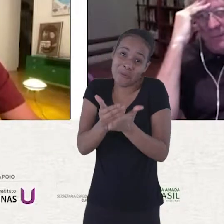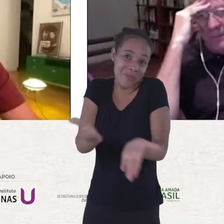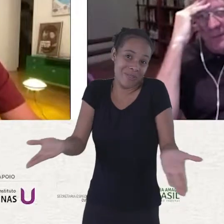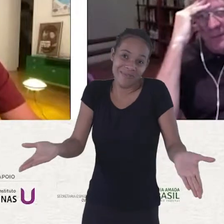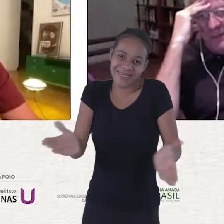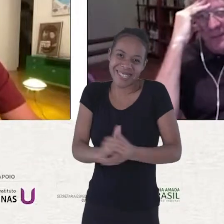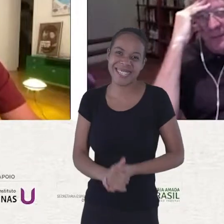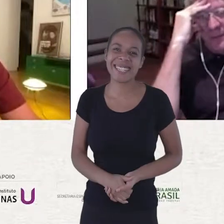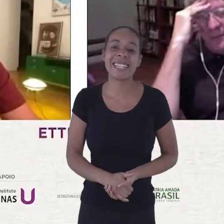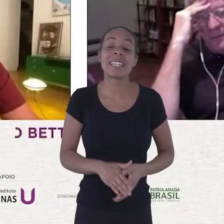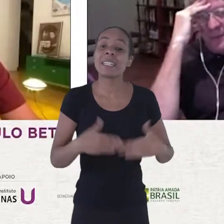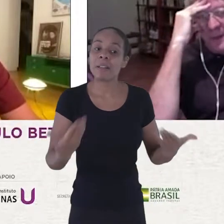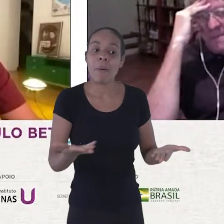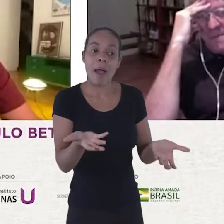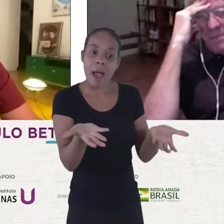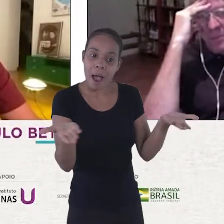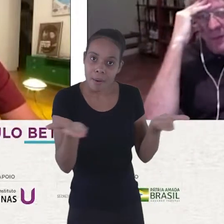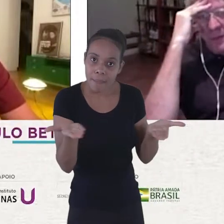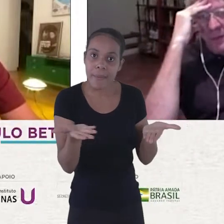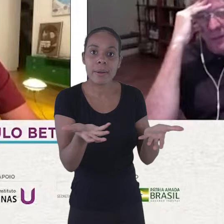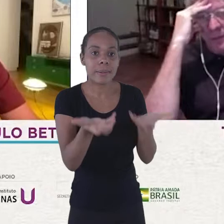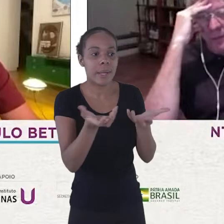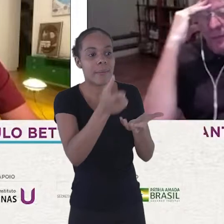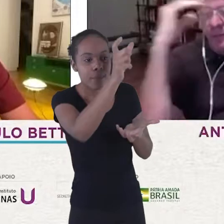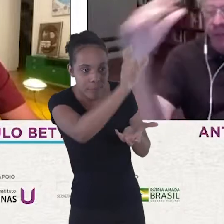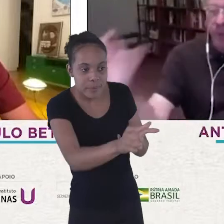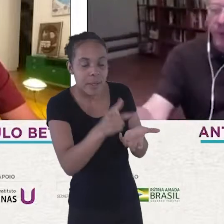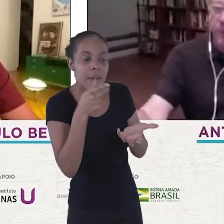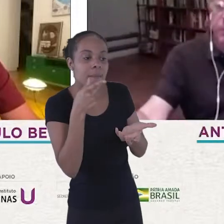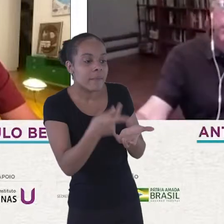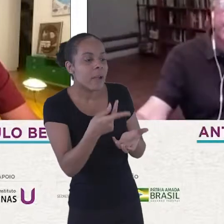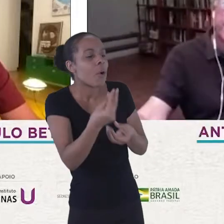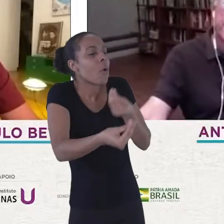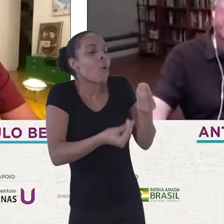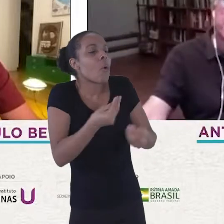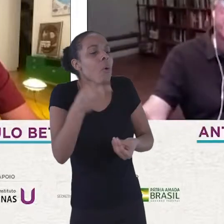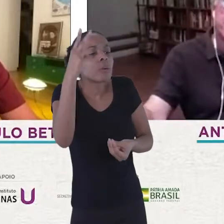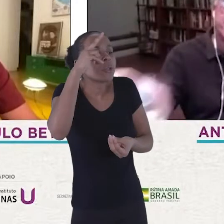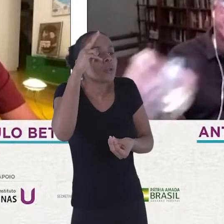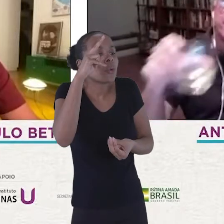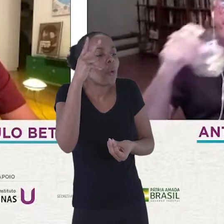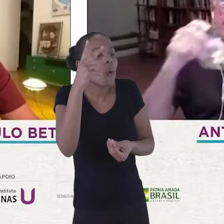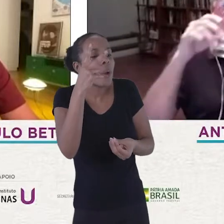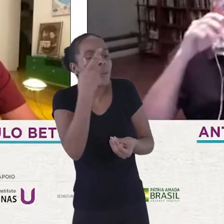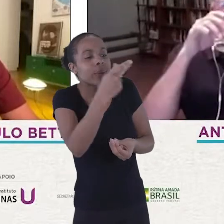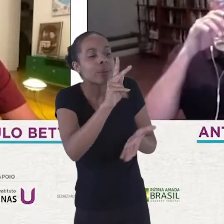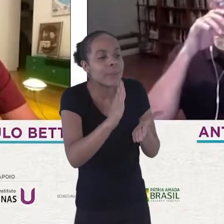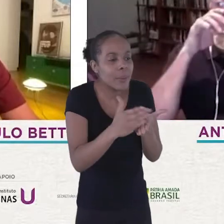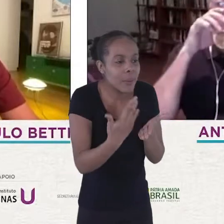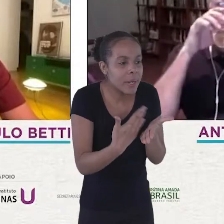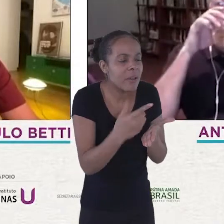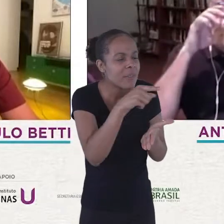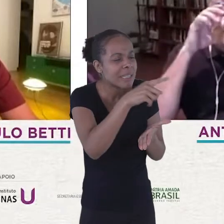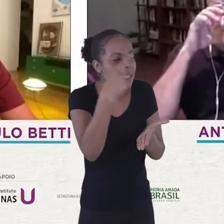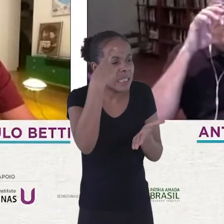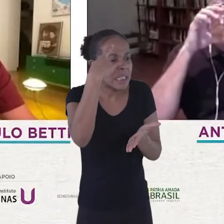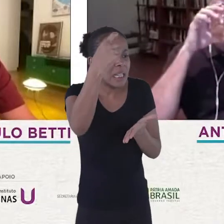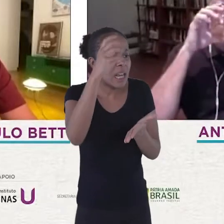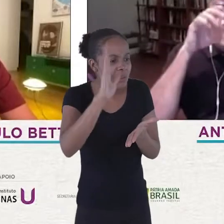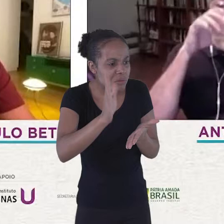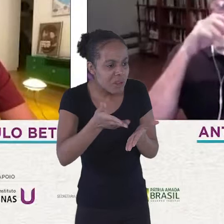ouvir. Fala um pouquinho da história do livro, quando você decidiu escrever, ou se vem fazendo isso há muito tempo. Esse